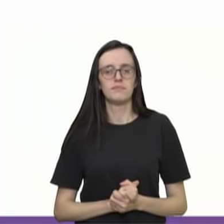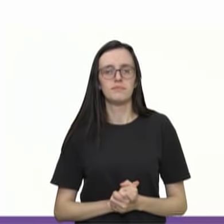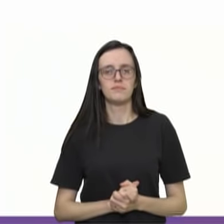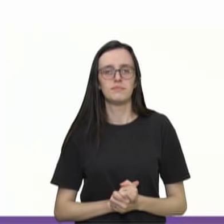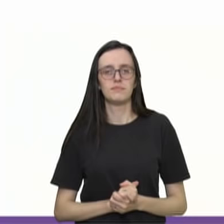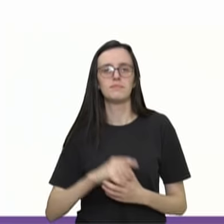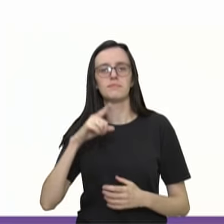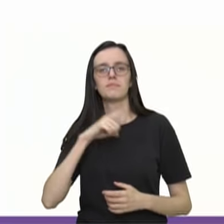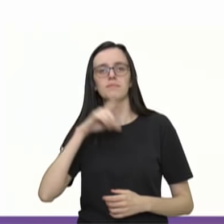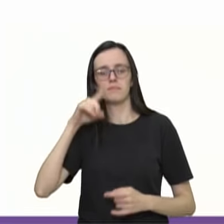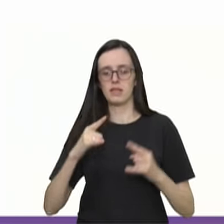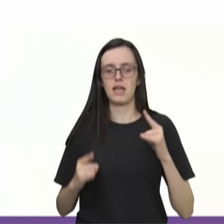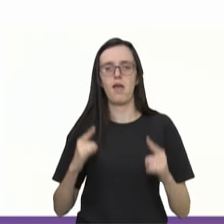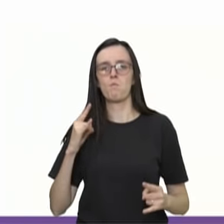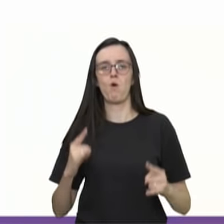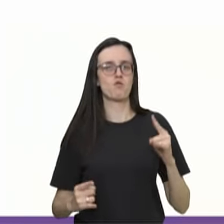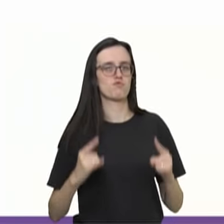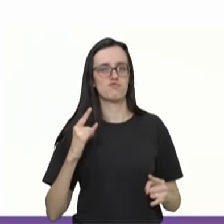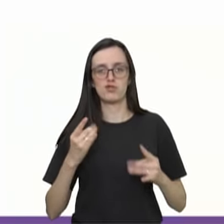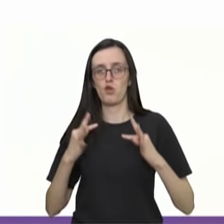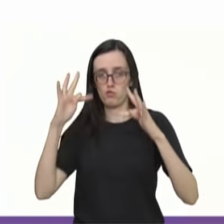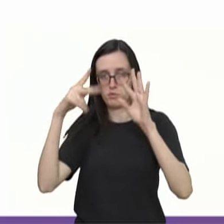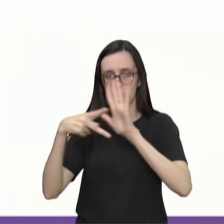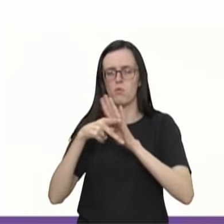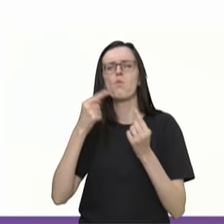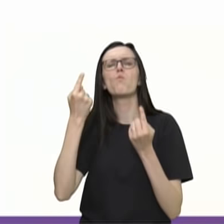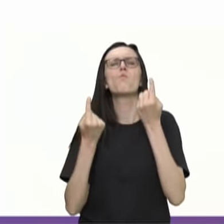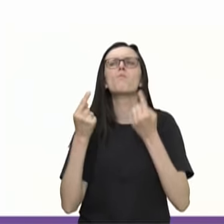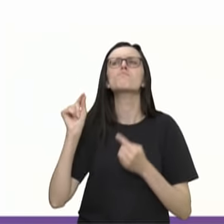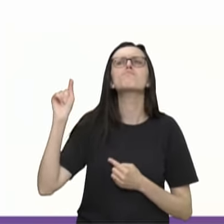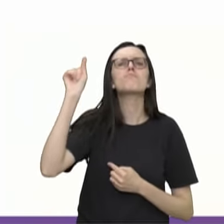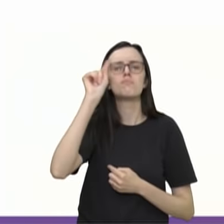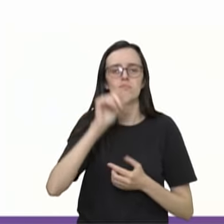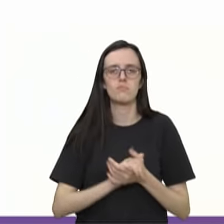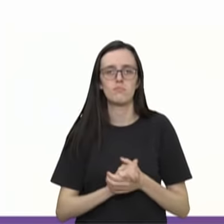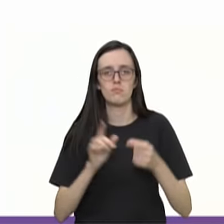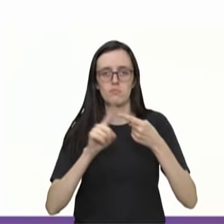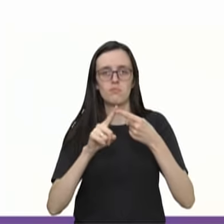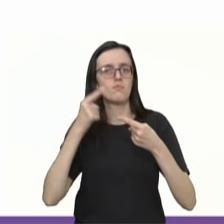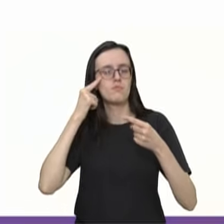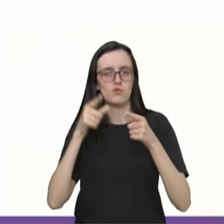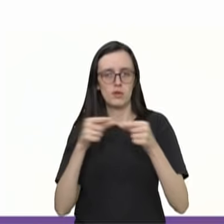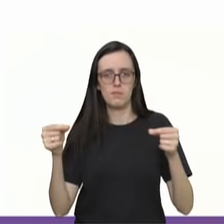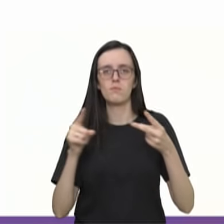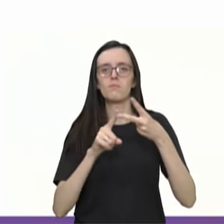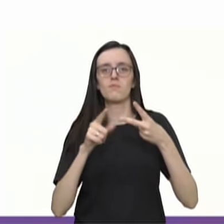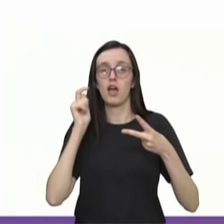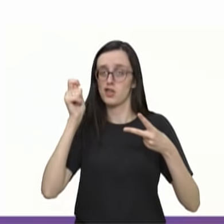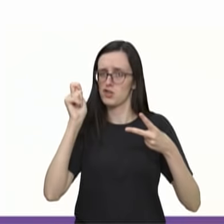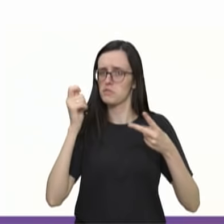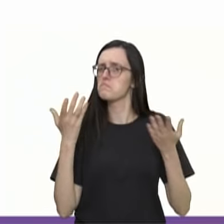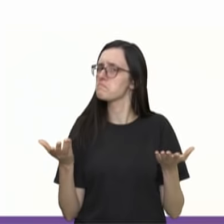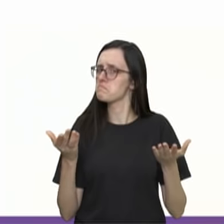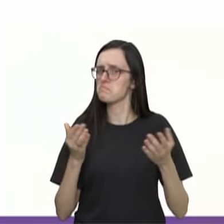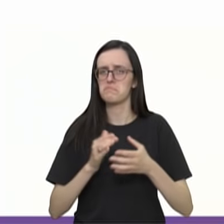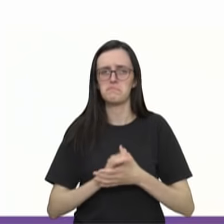da robótica no mundo letra a o japão ou a letra b argentina